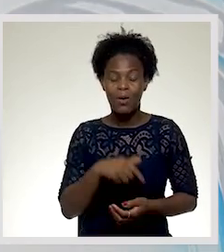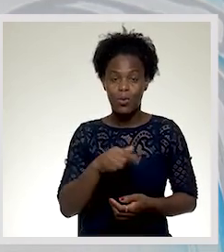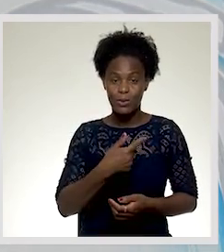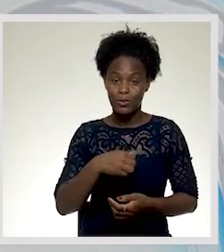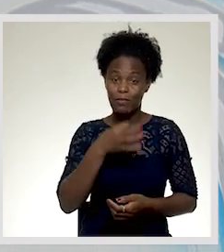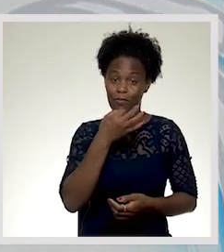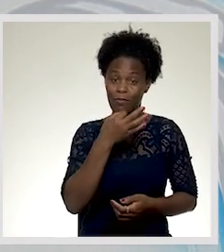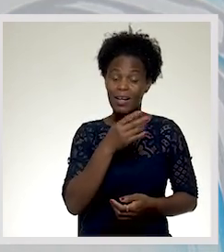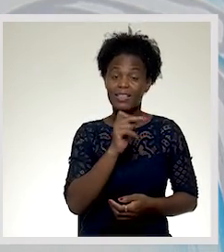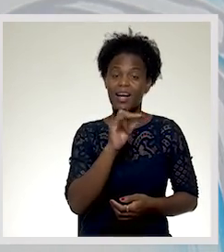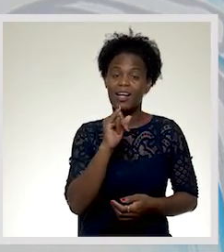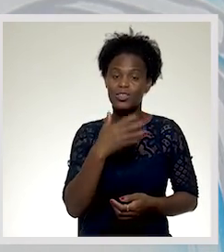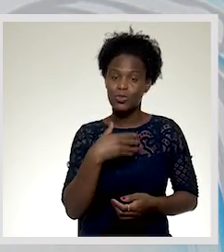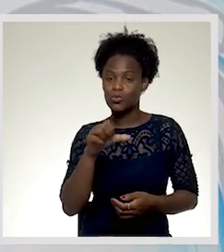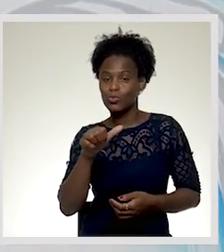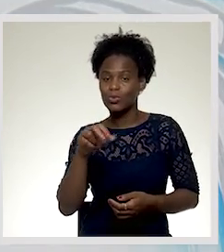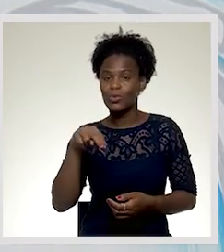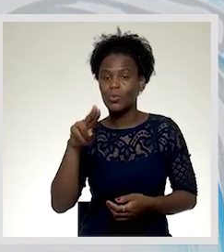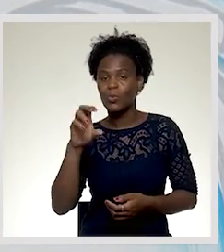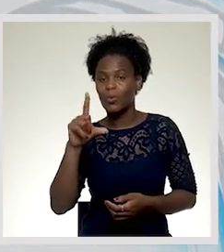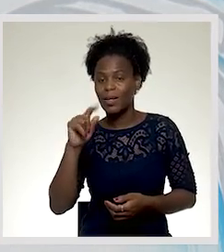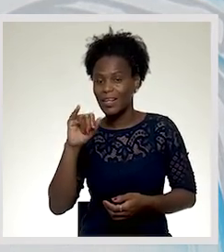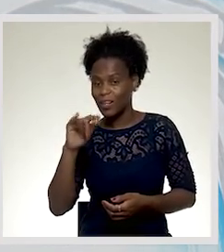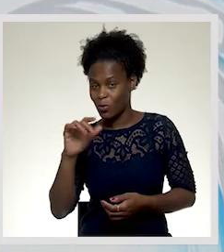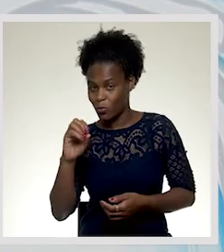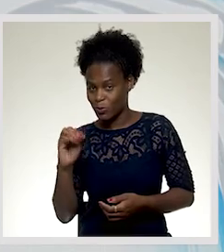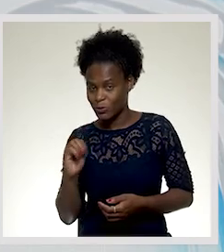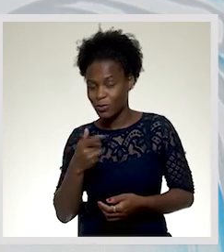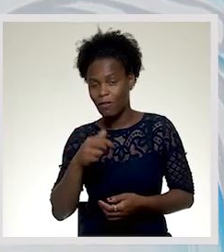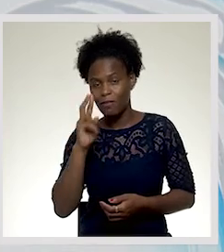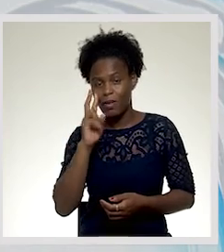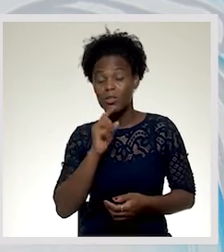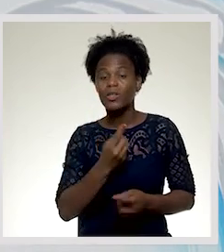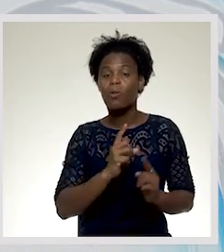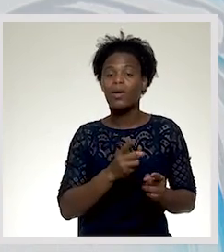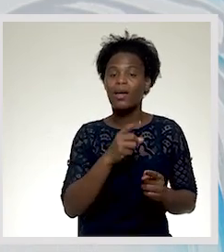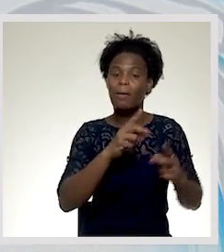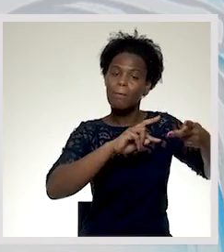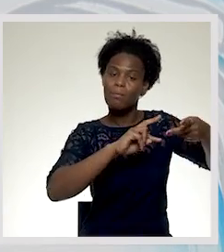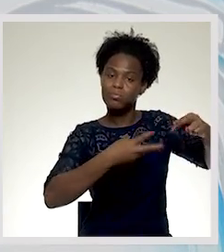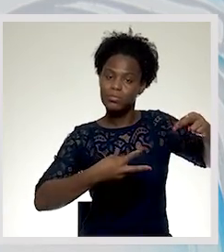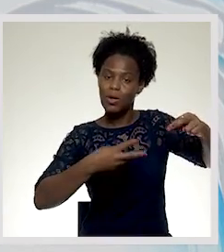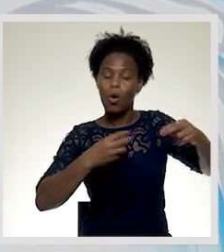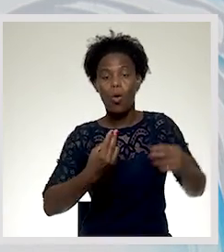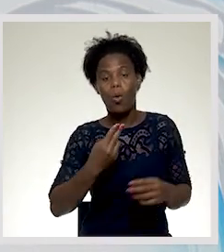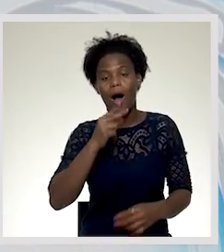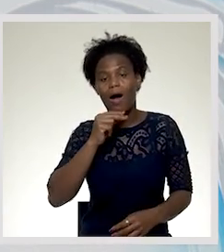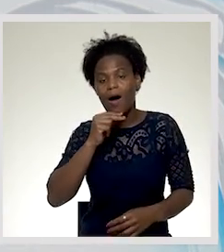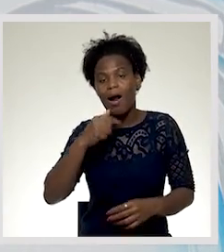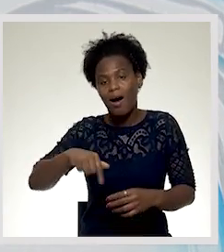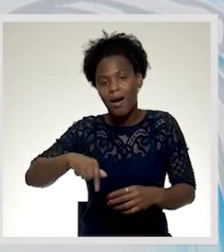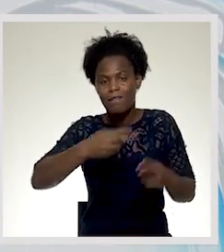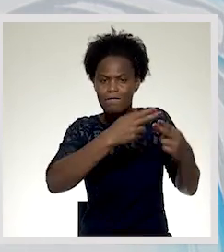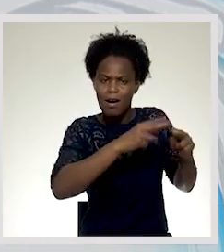que vimos que os ácidos nucleicos, não é? São moléculas ou são polímeros formados por várias unidades básicas